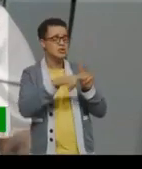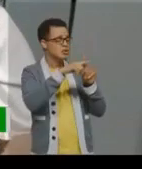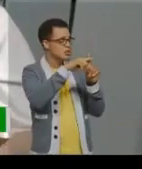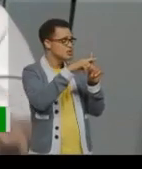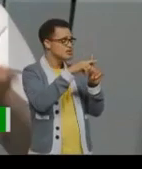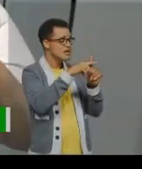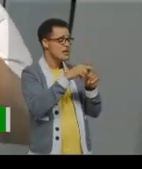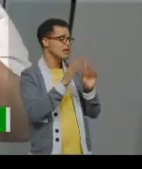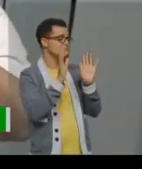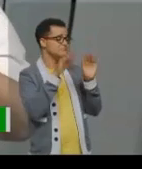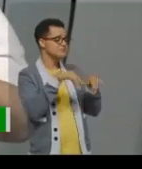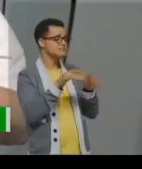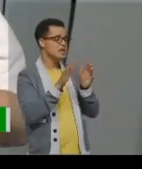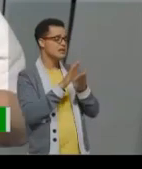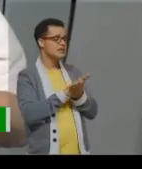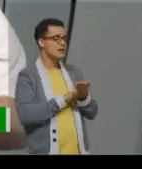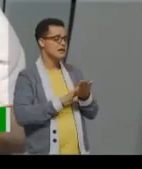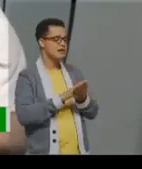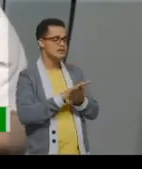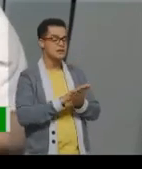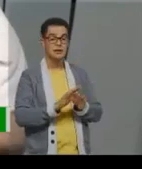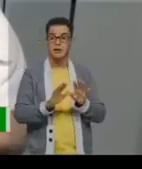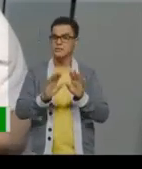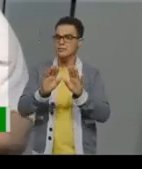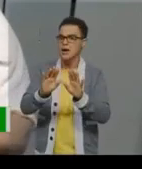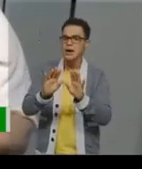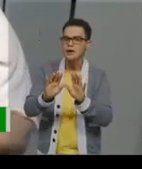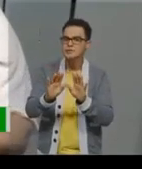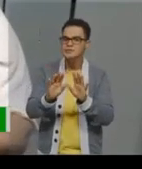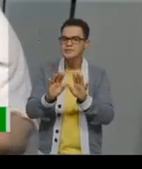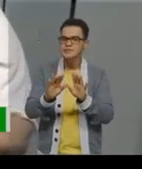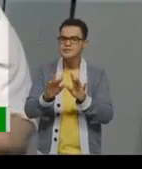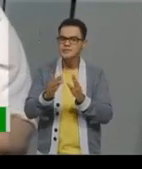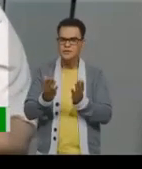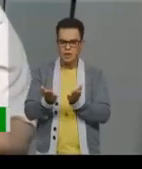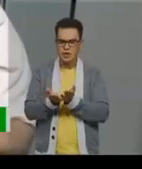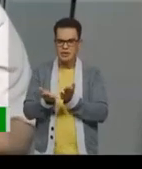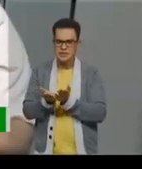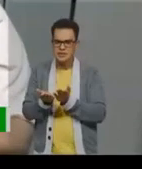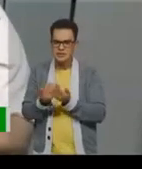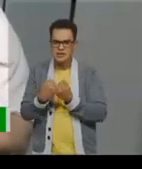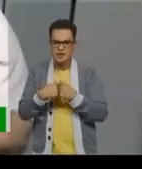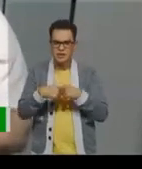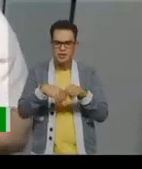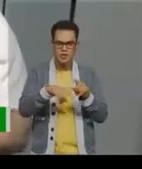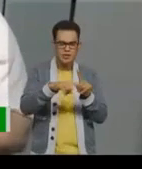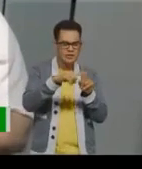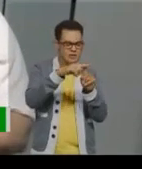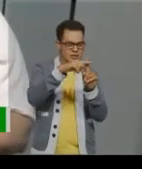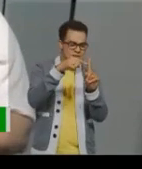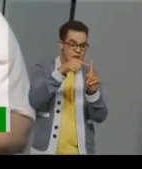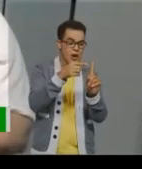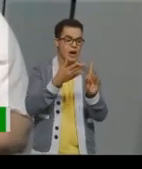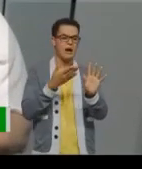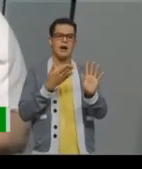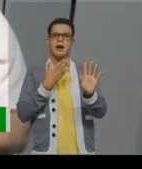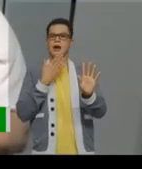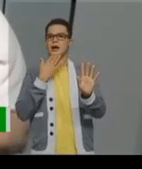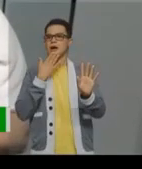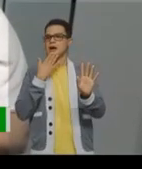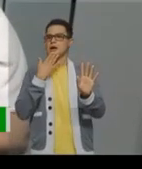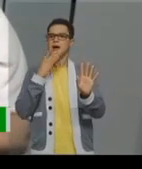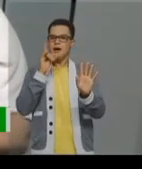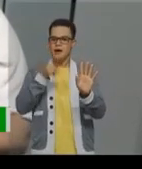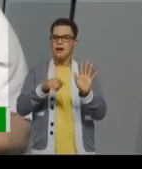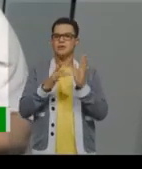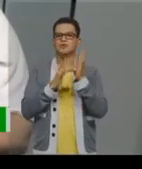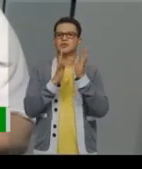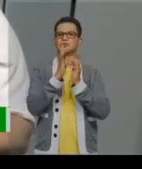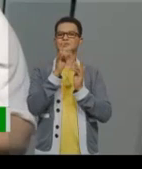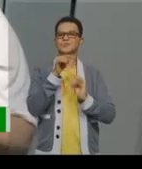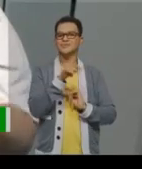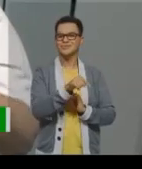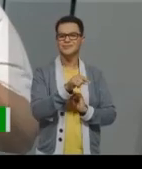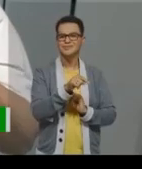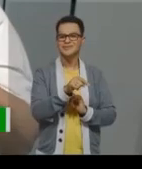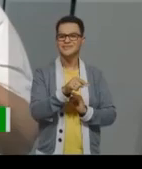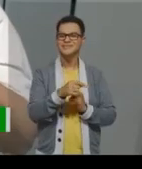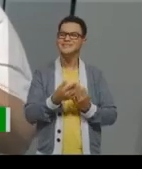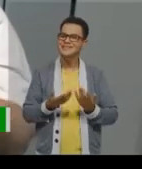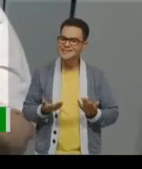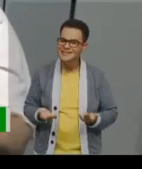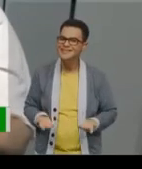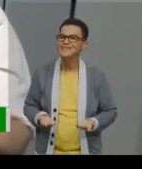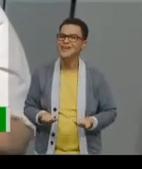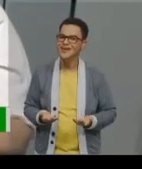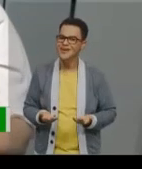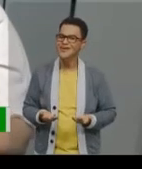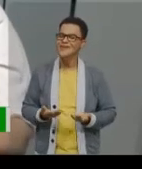Uma cruz para um cristão é uma forma dele se lembrar de Jesus. Então, o símbolo é sempre